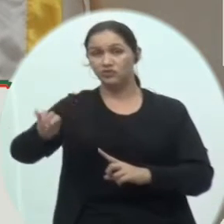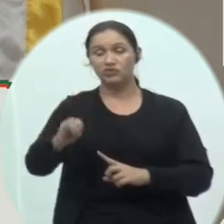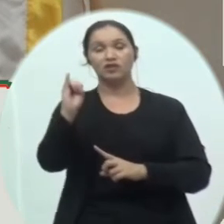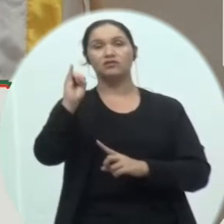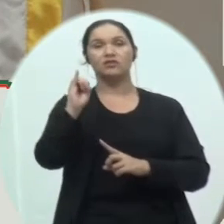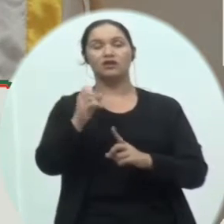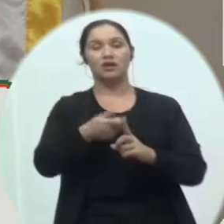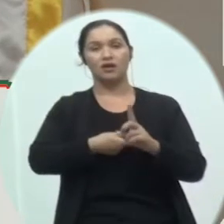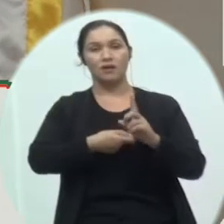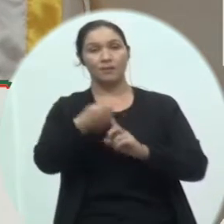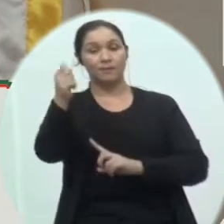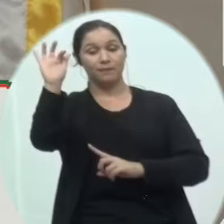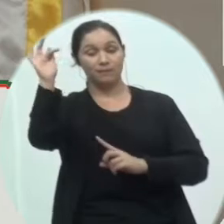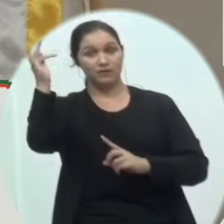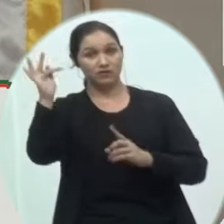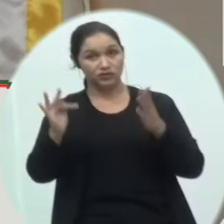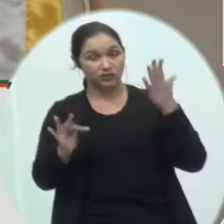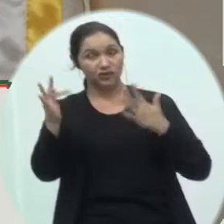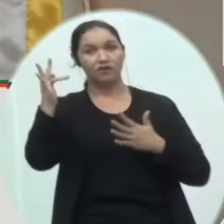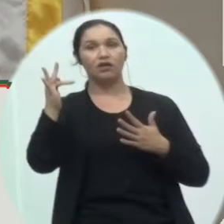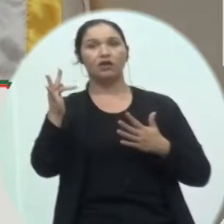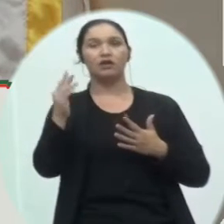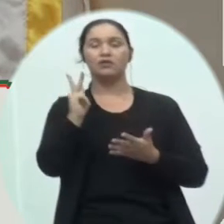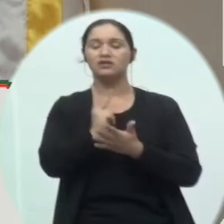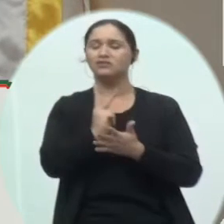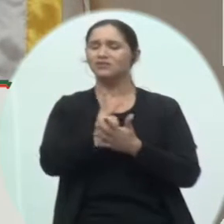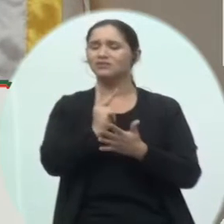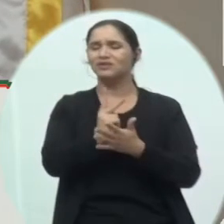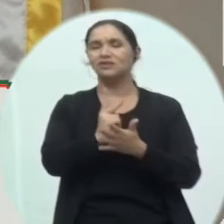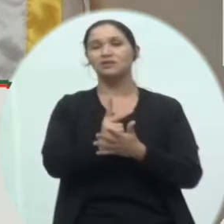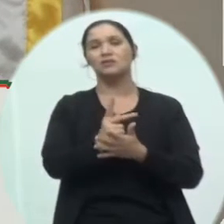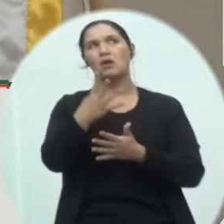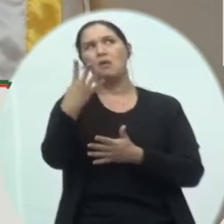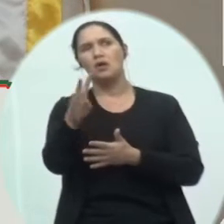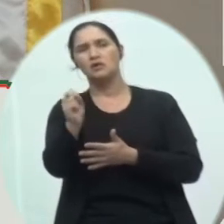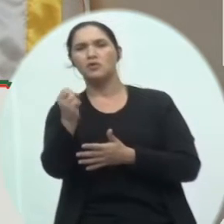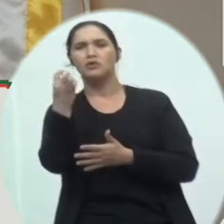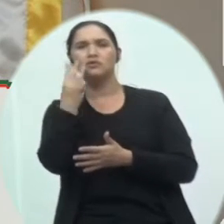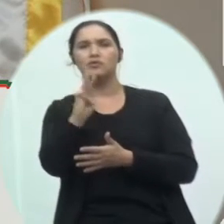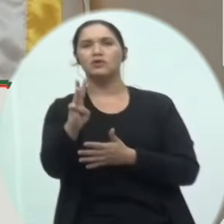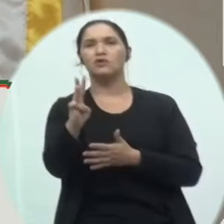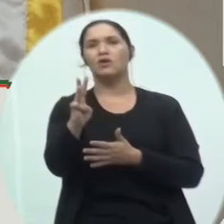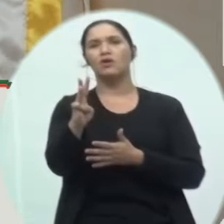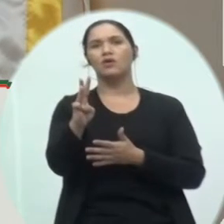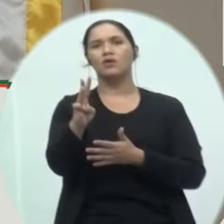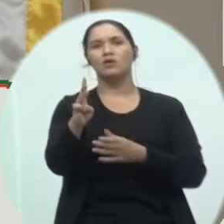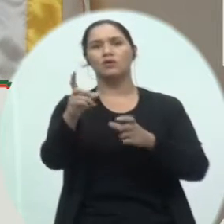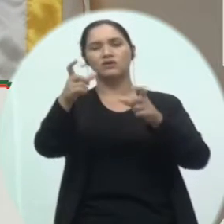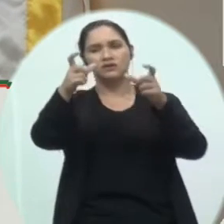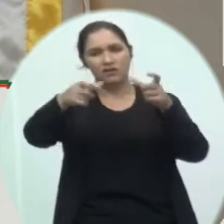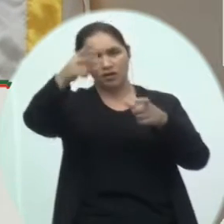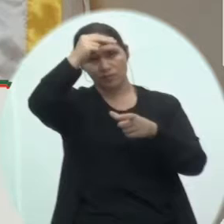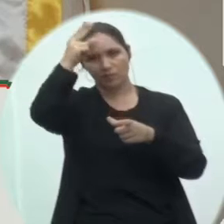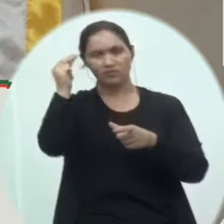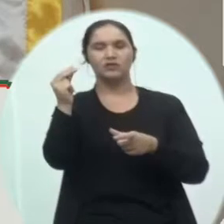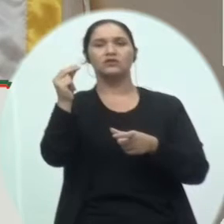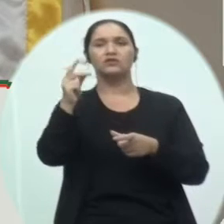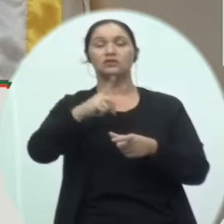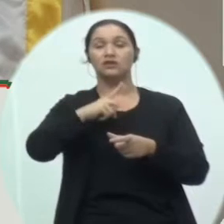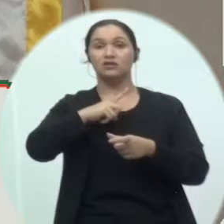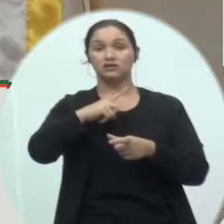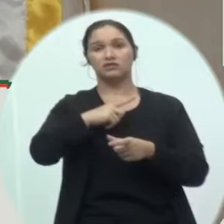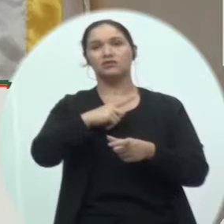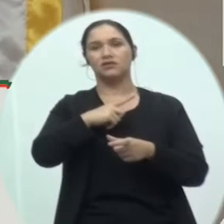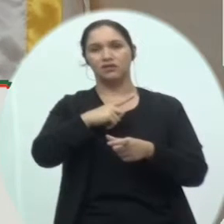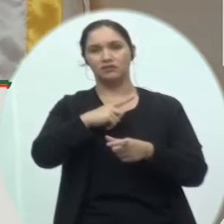é um valor líquido na conta do município de 48 milhões, 50 milhões, 50 e tantos milhões, e não tem